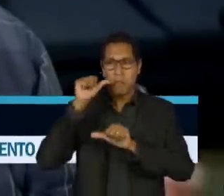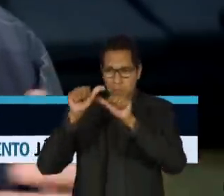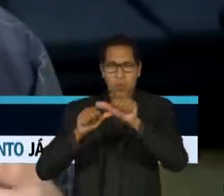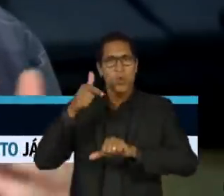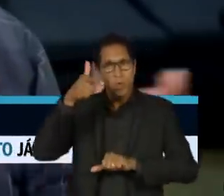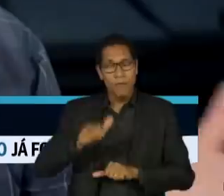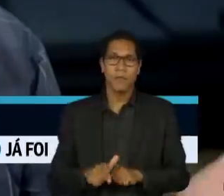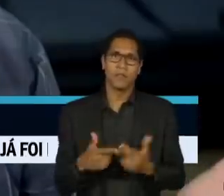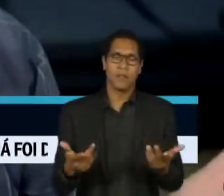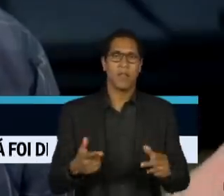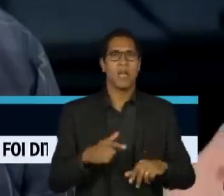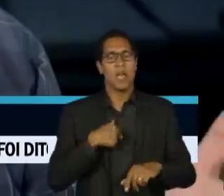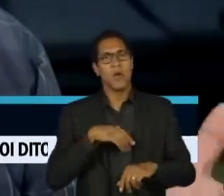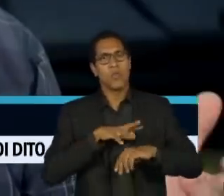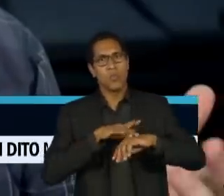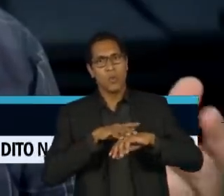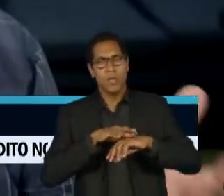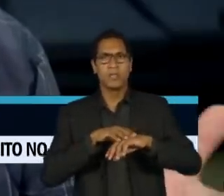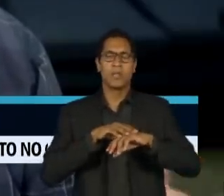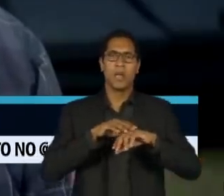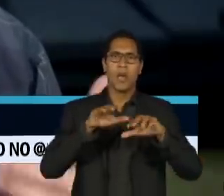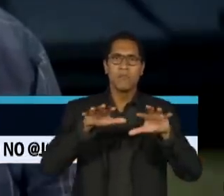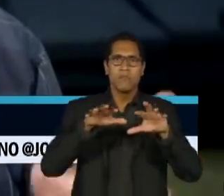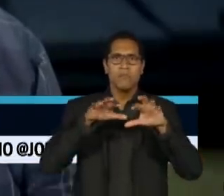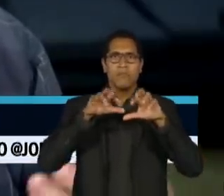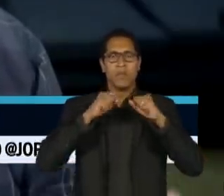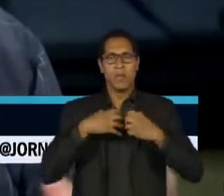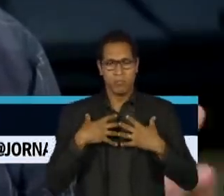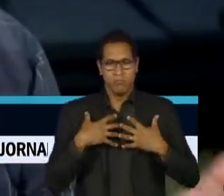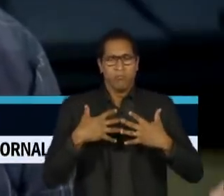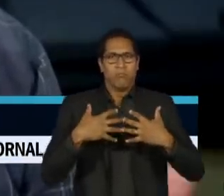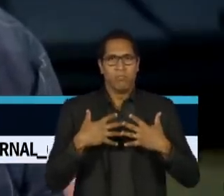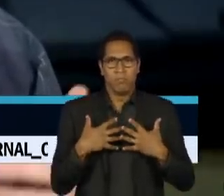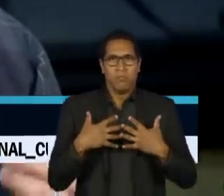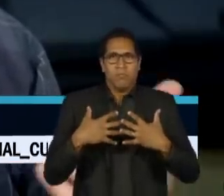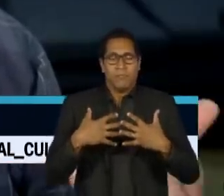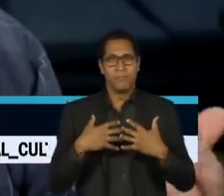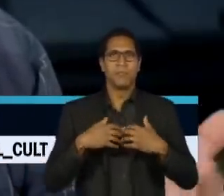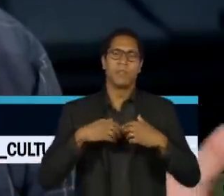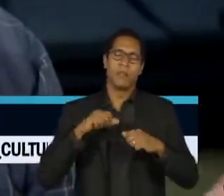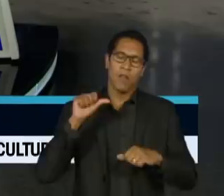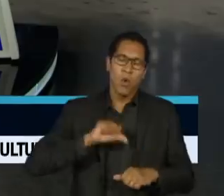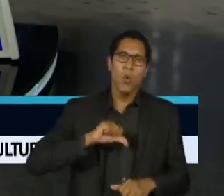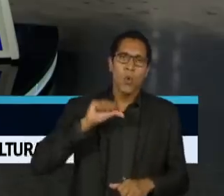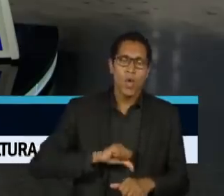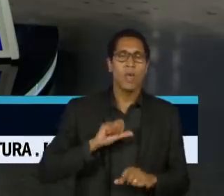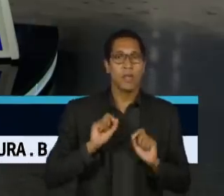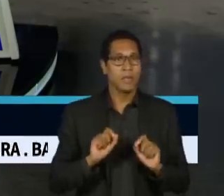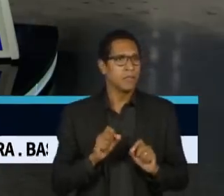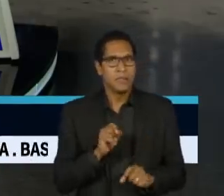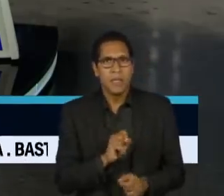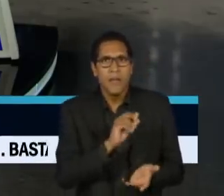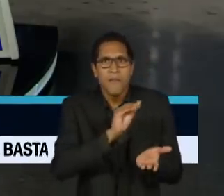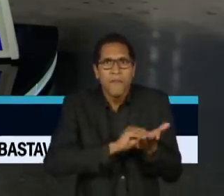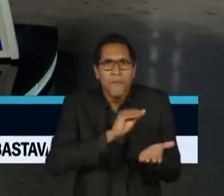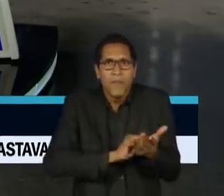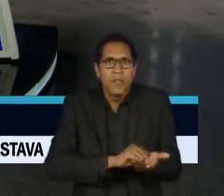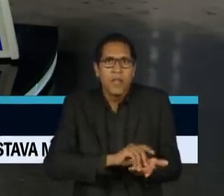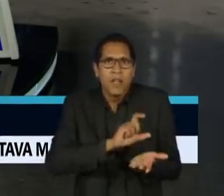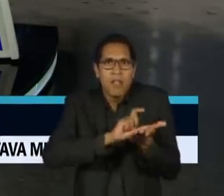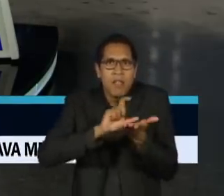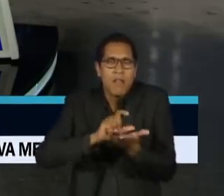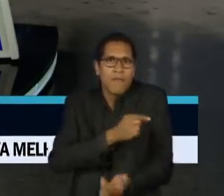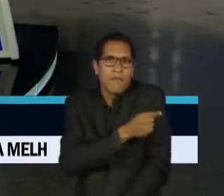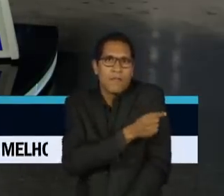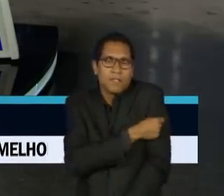doença respiratória e um mundo conectado. Então sim, onde tiver gente sem vacina, onde tiver gente vulnerável, o vírus tem espaço para crescer,